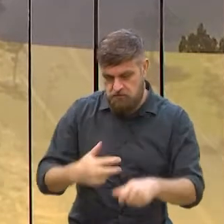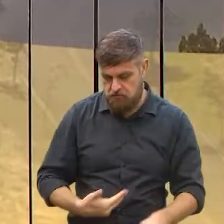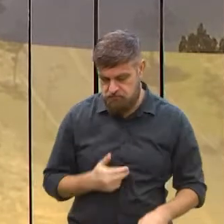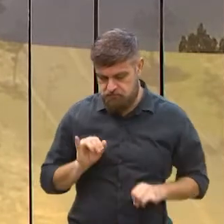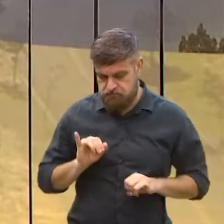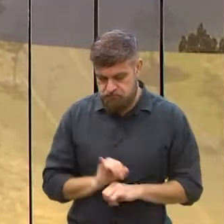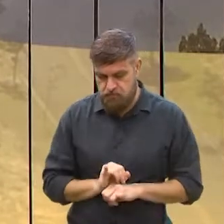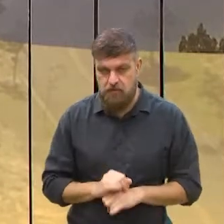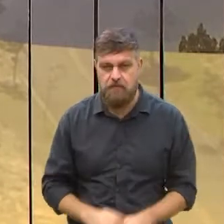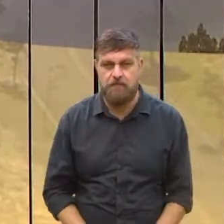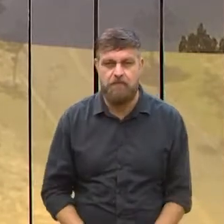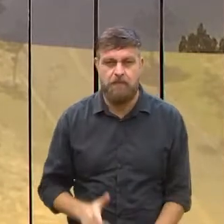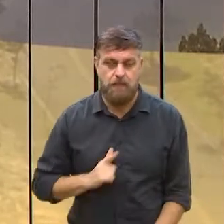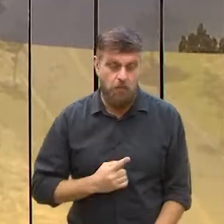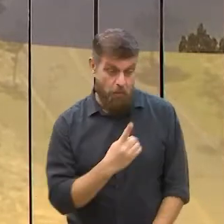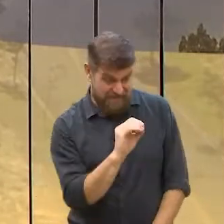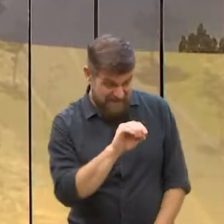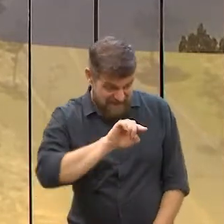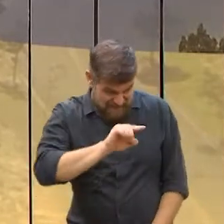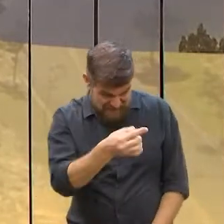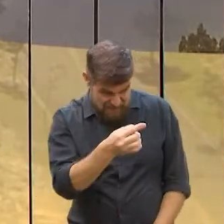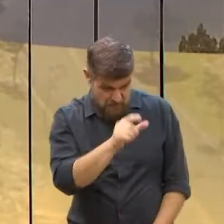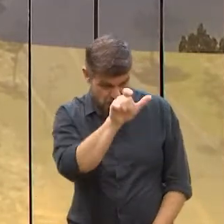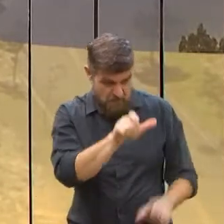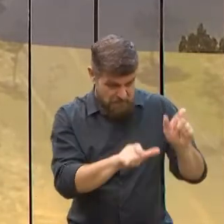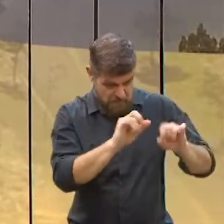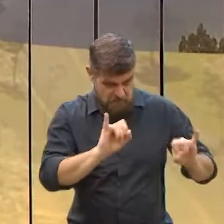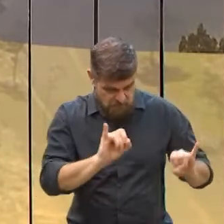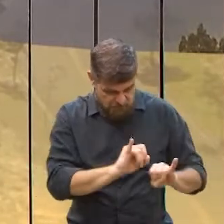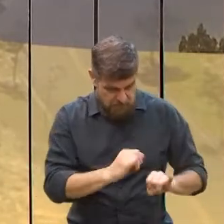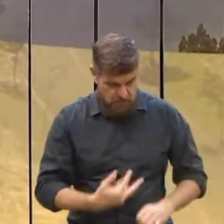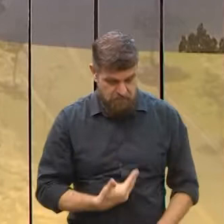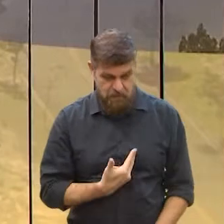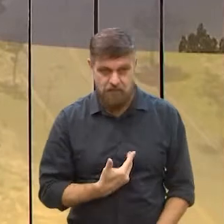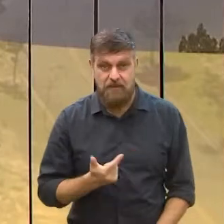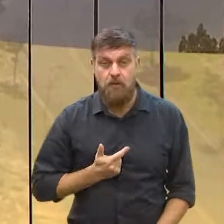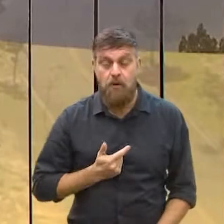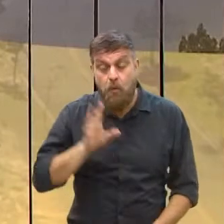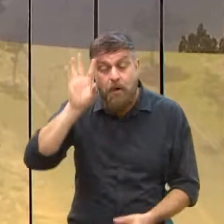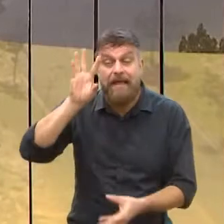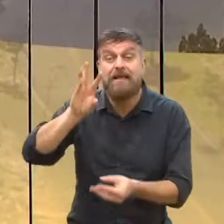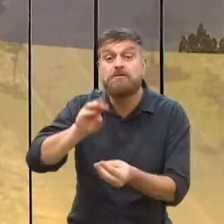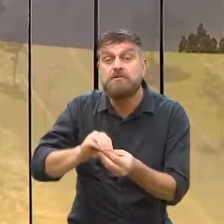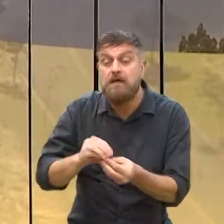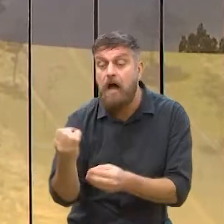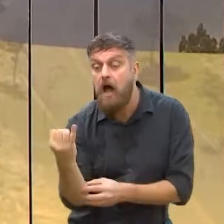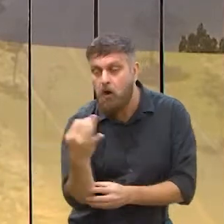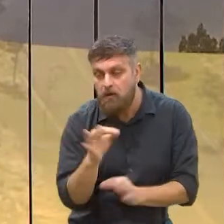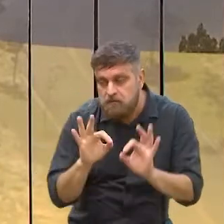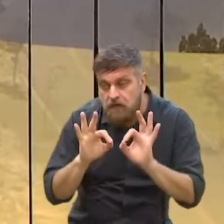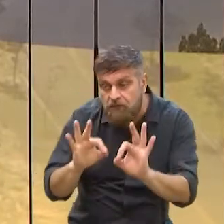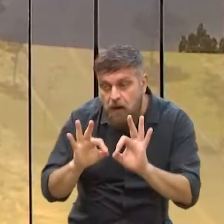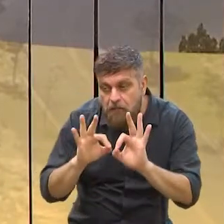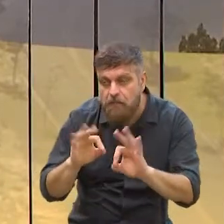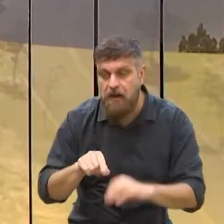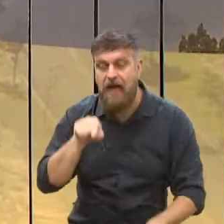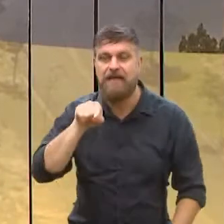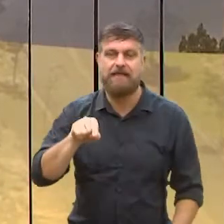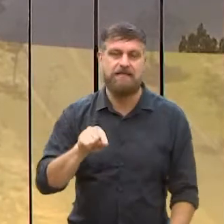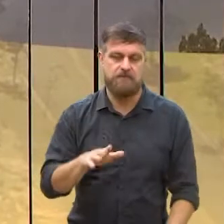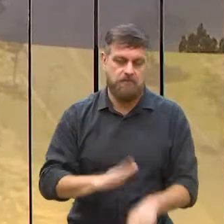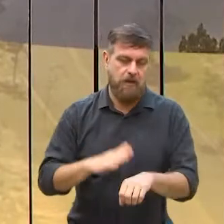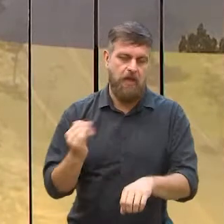parabéns. O detalhe é o resultado ser fino. Então o resultado é que é importante para o